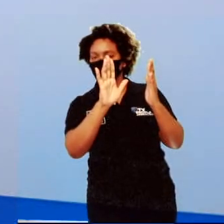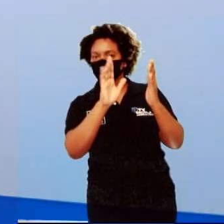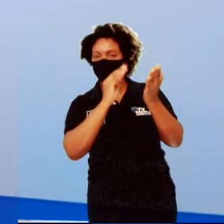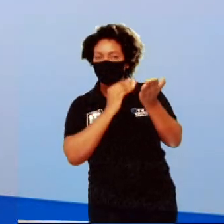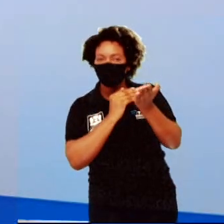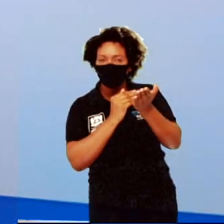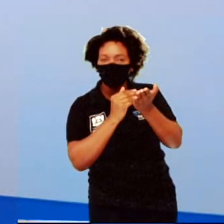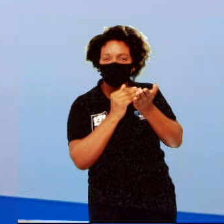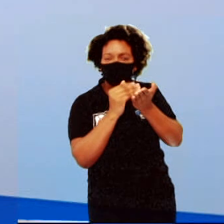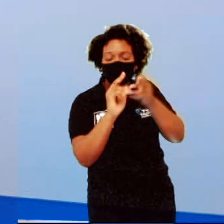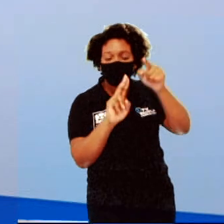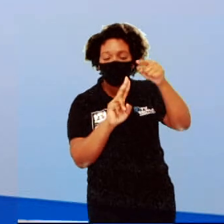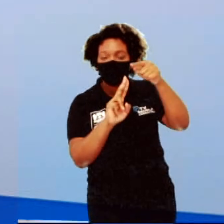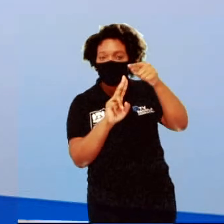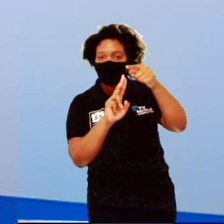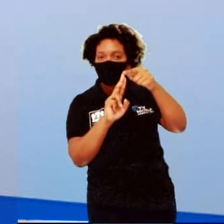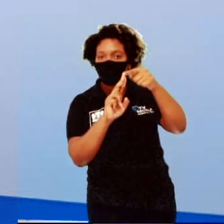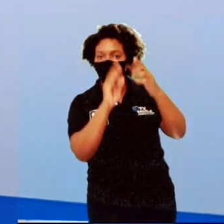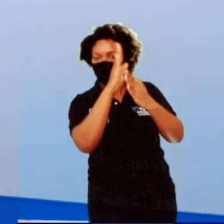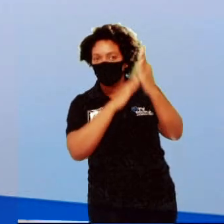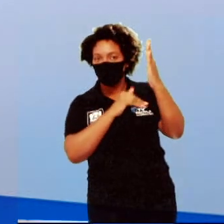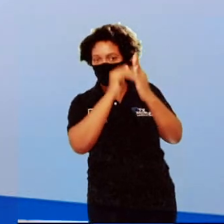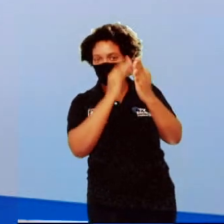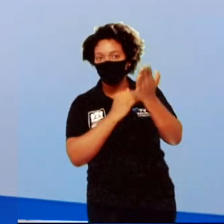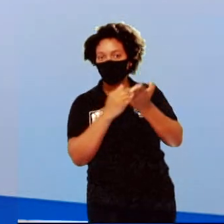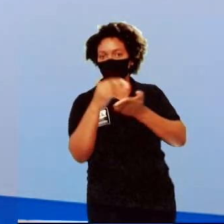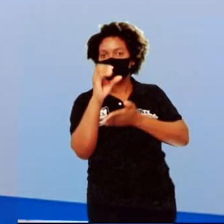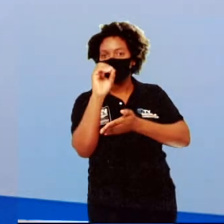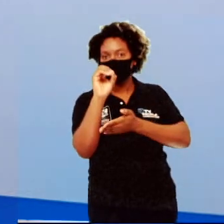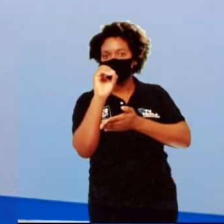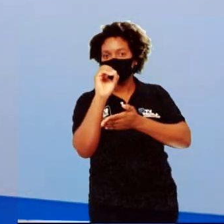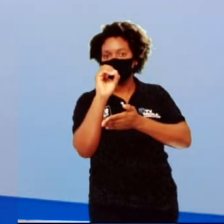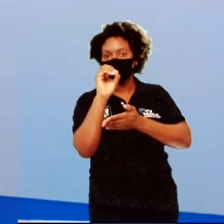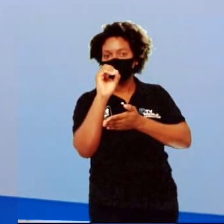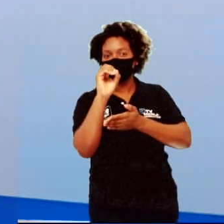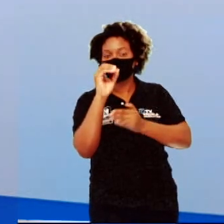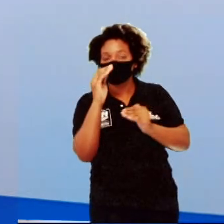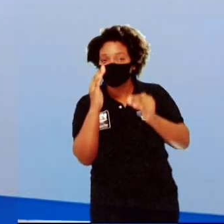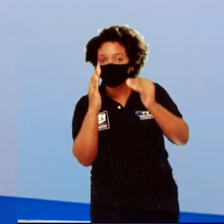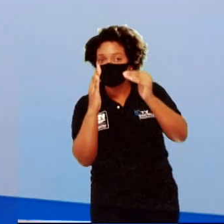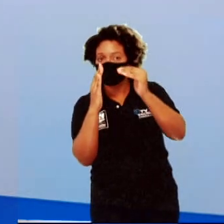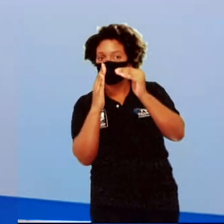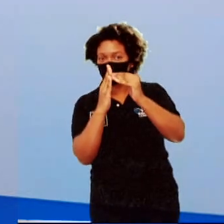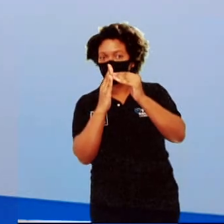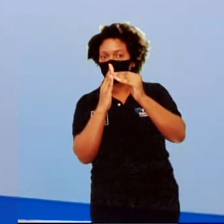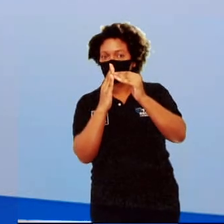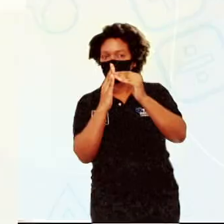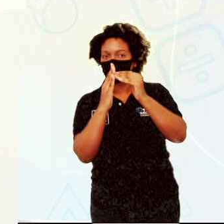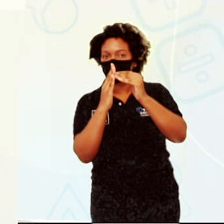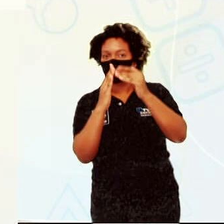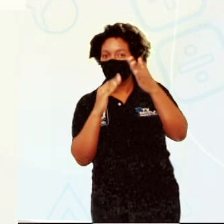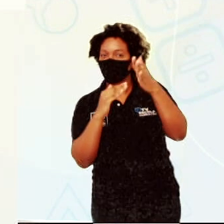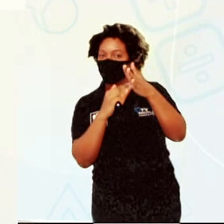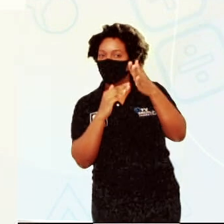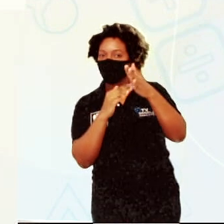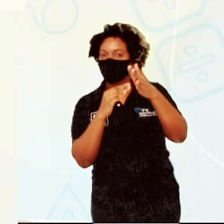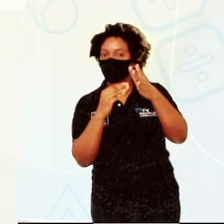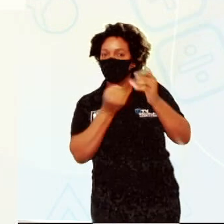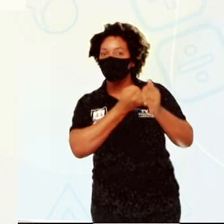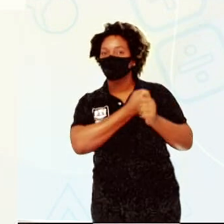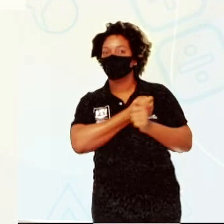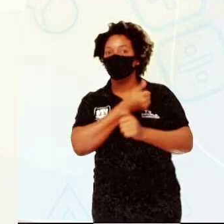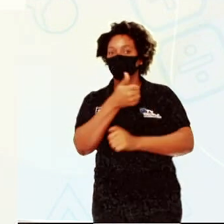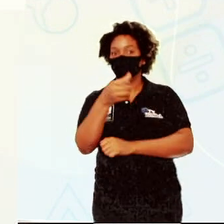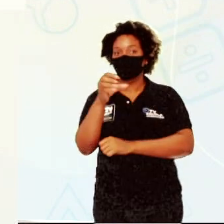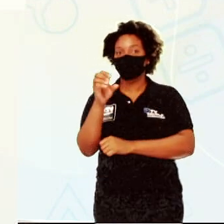pincel, o cabo do pincel no 0, a outra extremidade do pincel foi até o número 10.